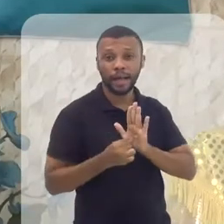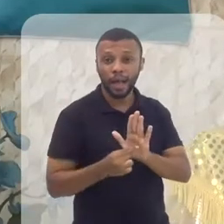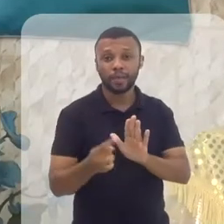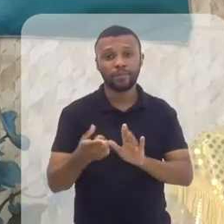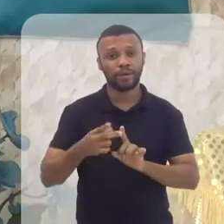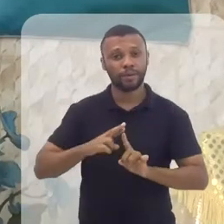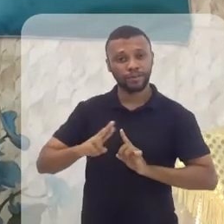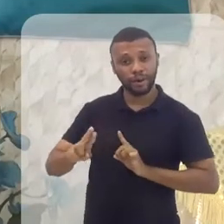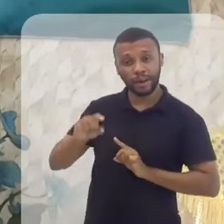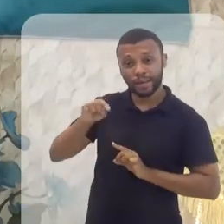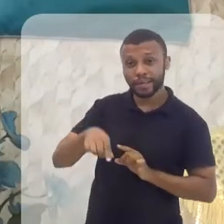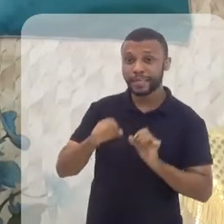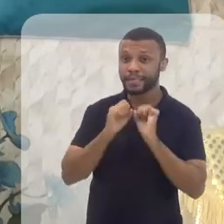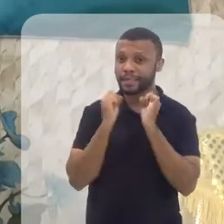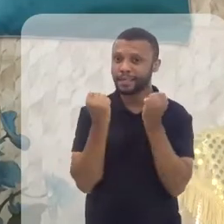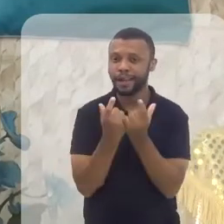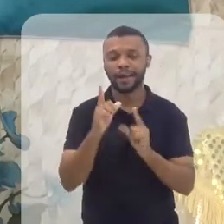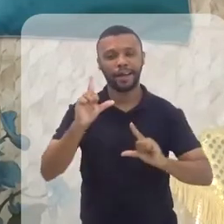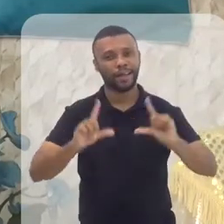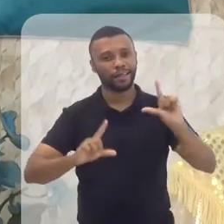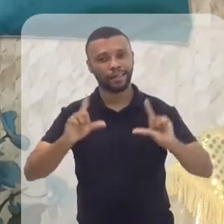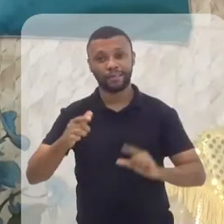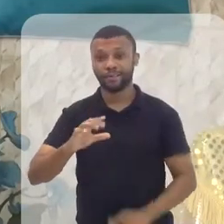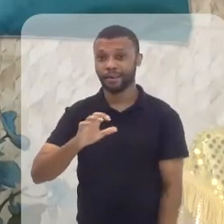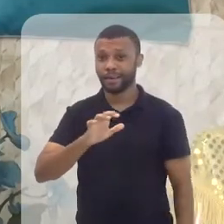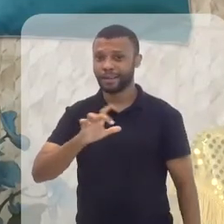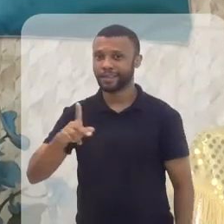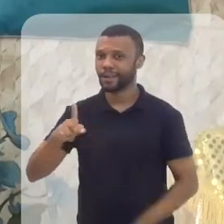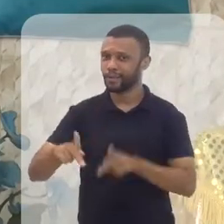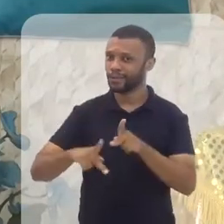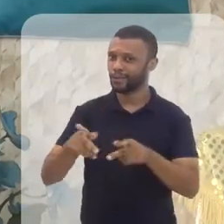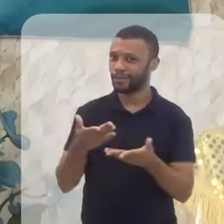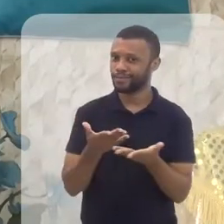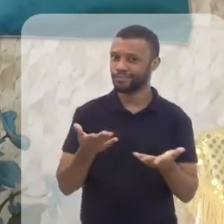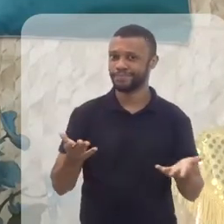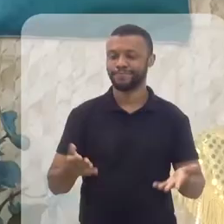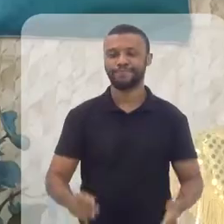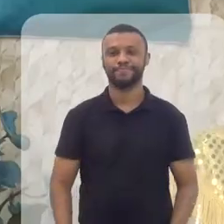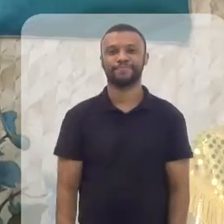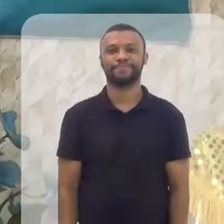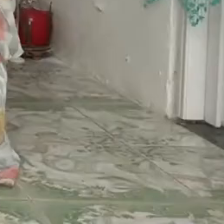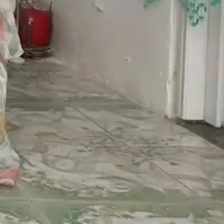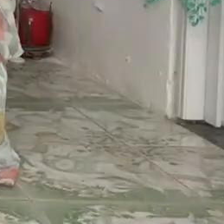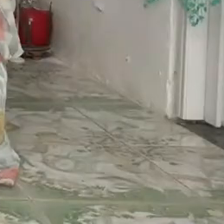próximo programa da Expo Religião aqui na TV Alerj, canal do povo.